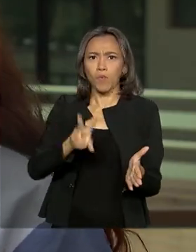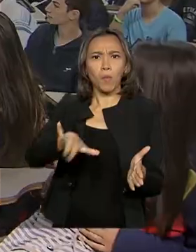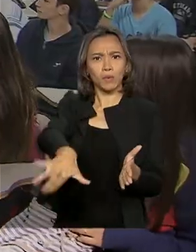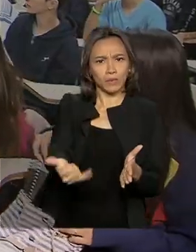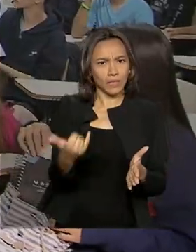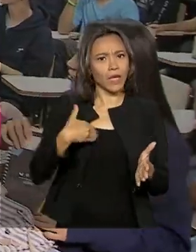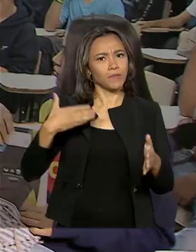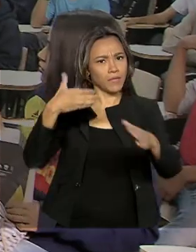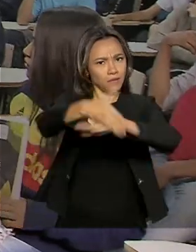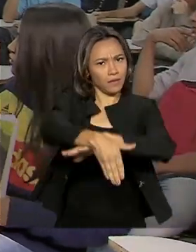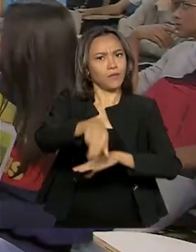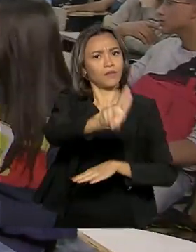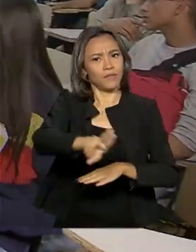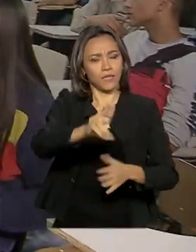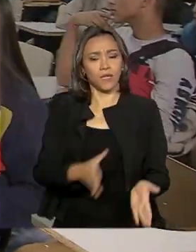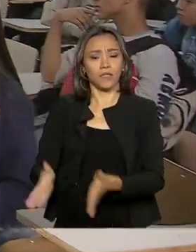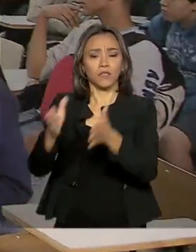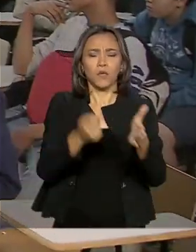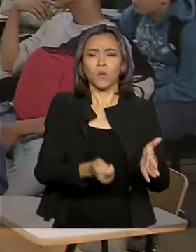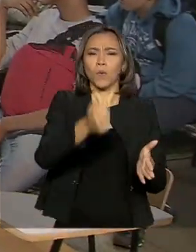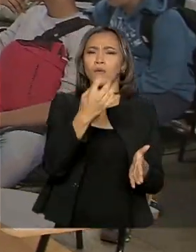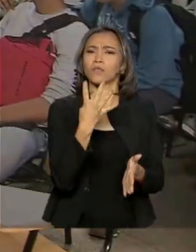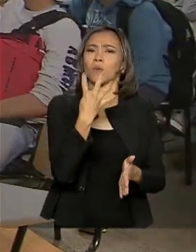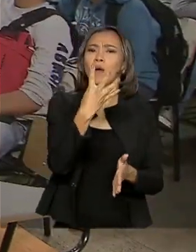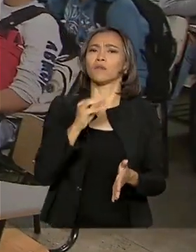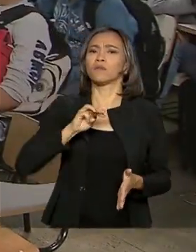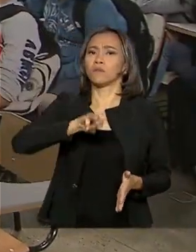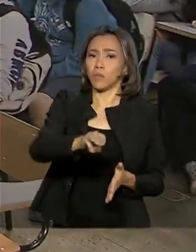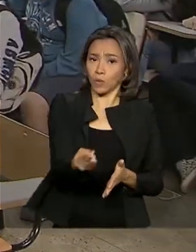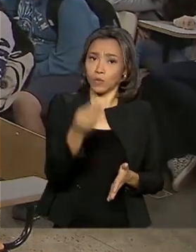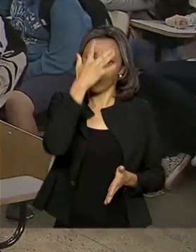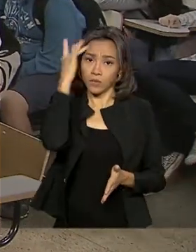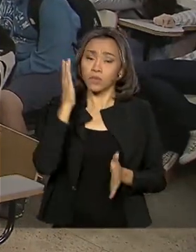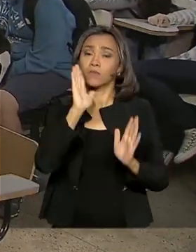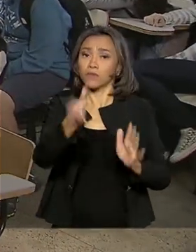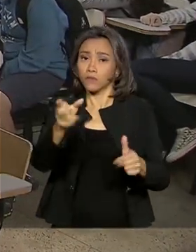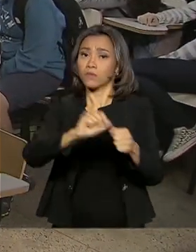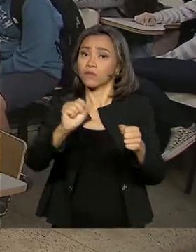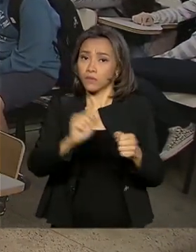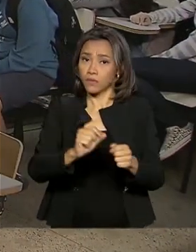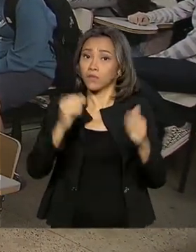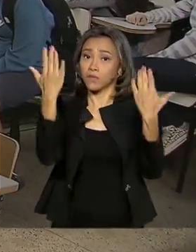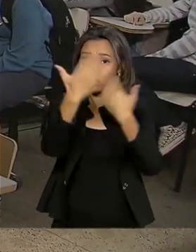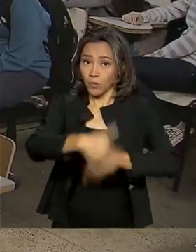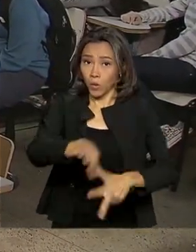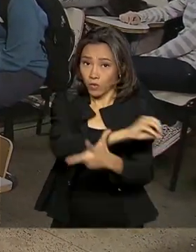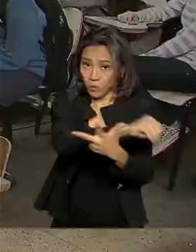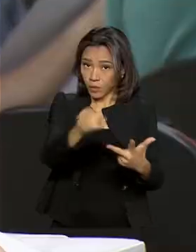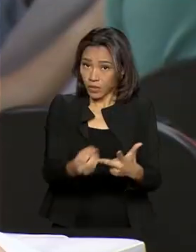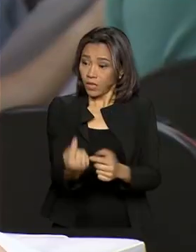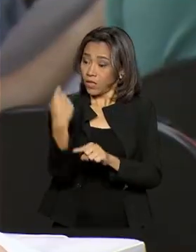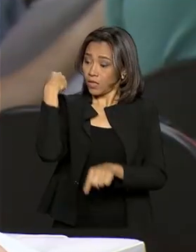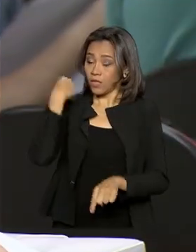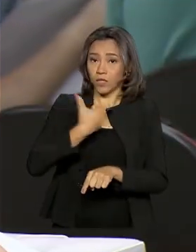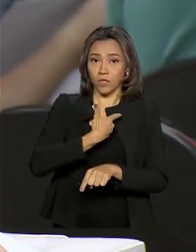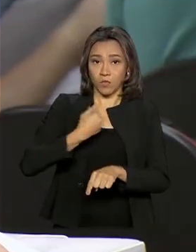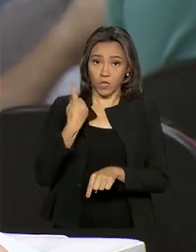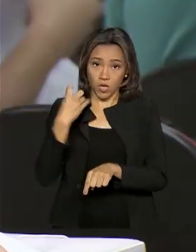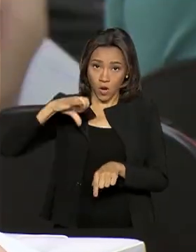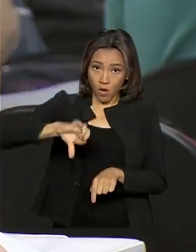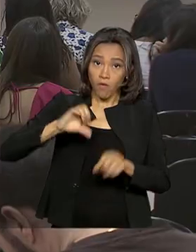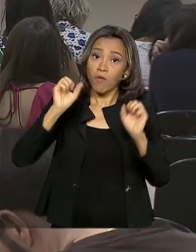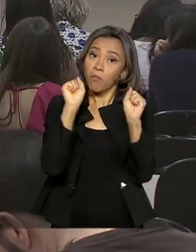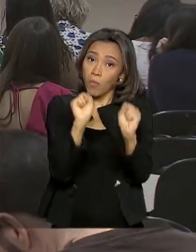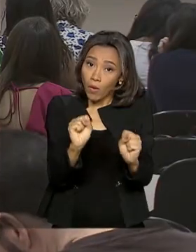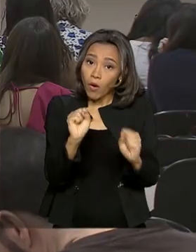superior. Os quase 4 milhões de participantes que fizeram o Exame Nacional do Ensino Médio em 2019 podem conferir